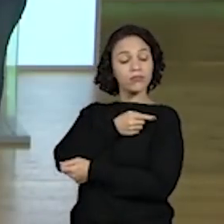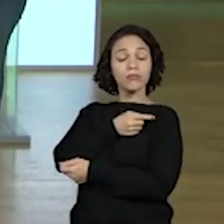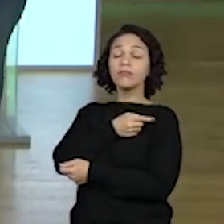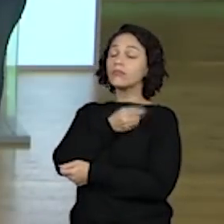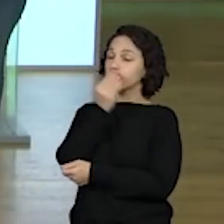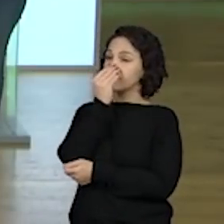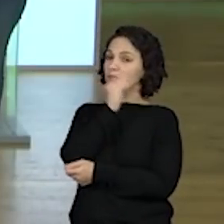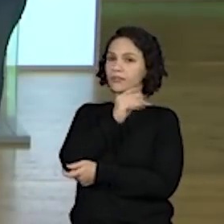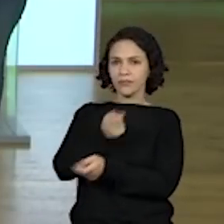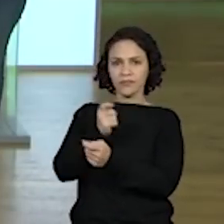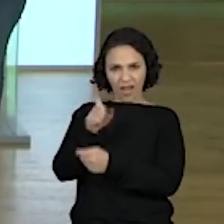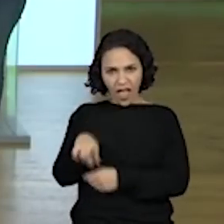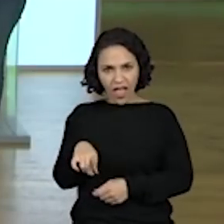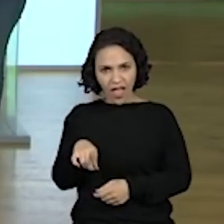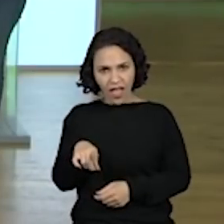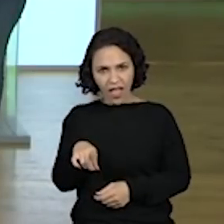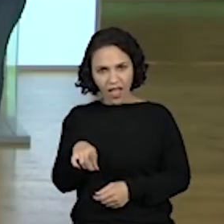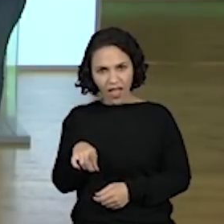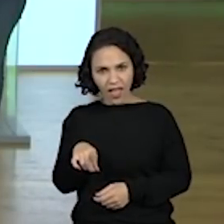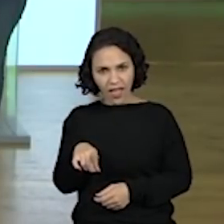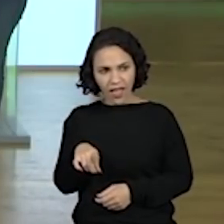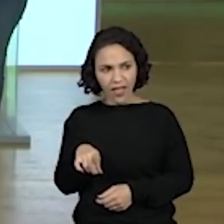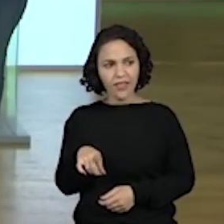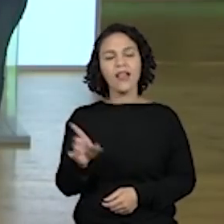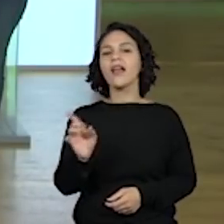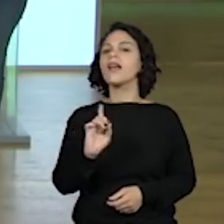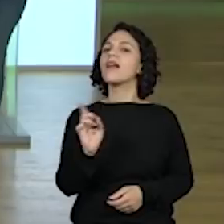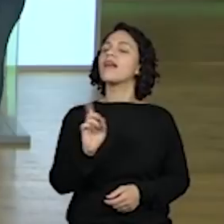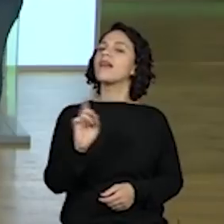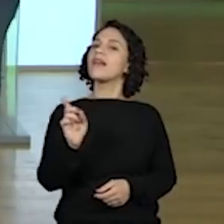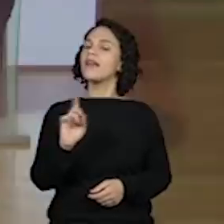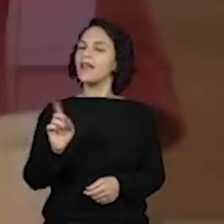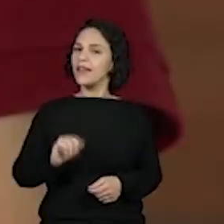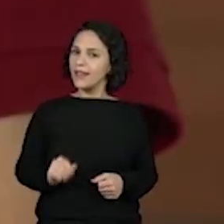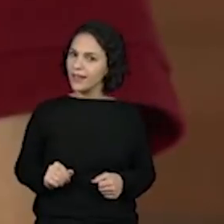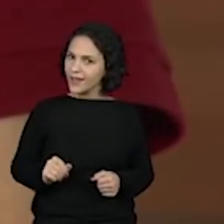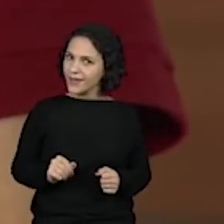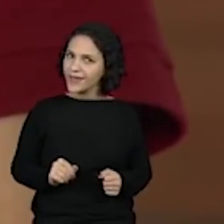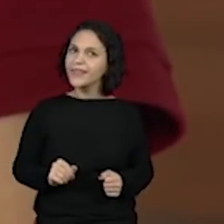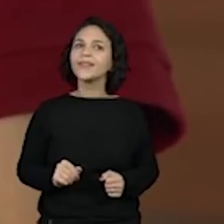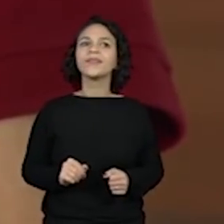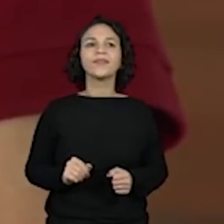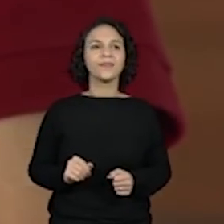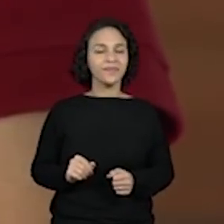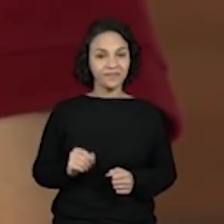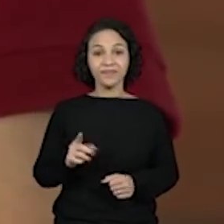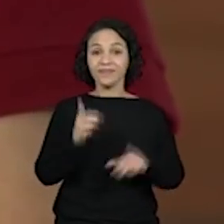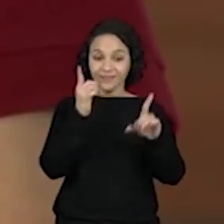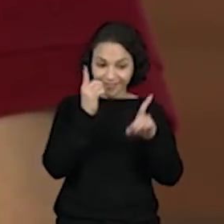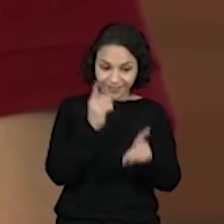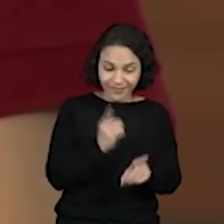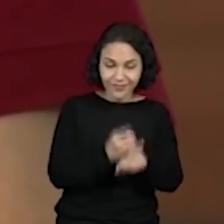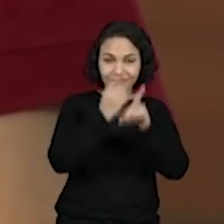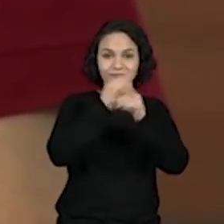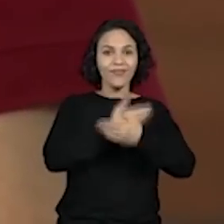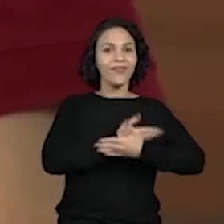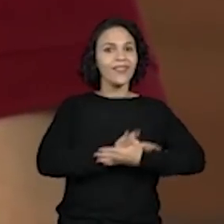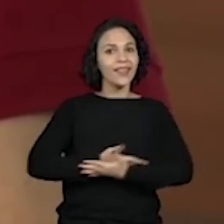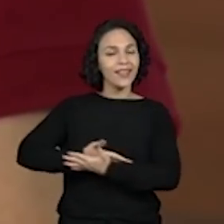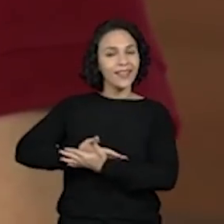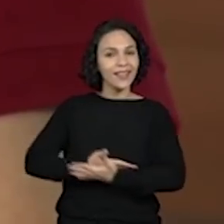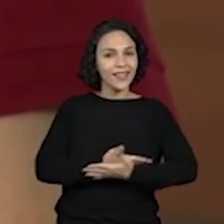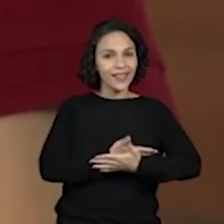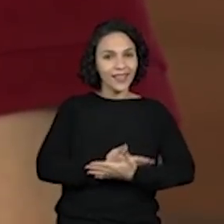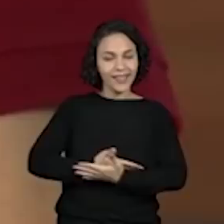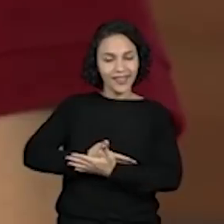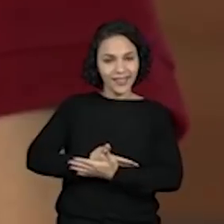Sim? Não? E depois de achar, o que ele fez com o bebê alguma. também, né? Isso, exatamente, professora Fran, podemos.